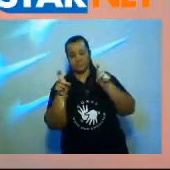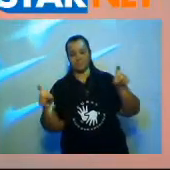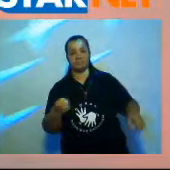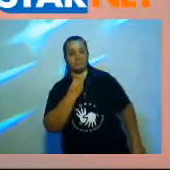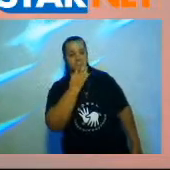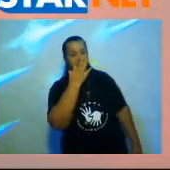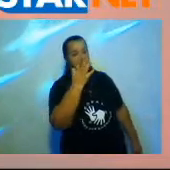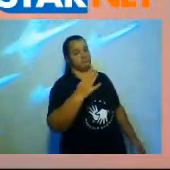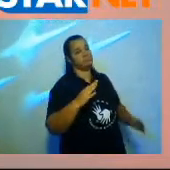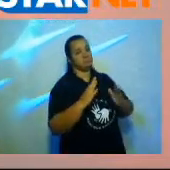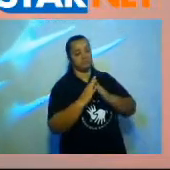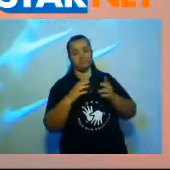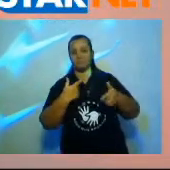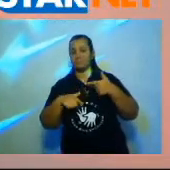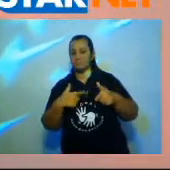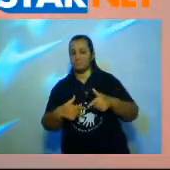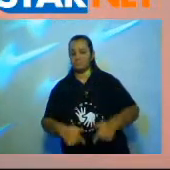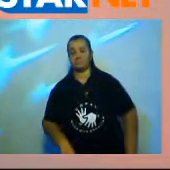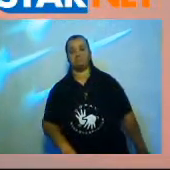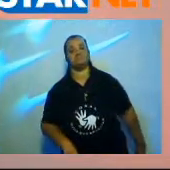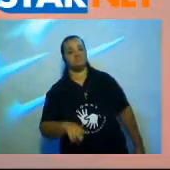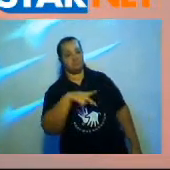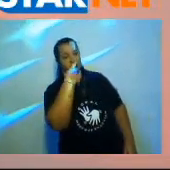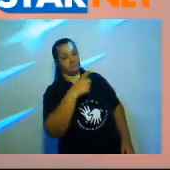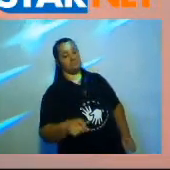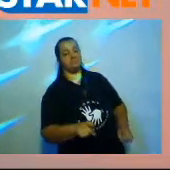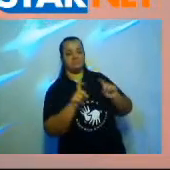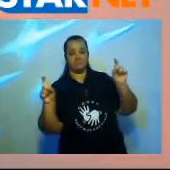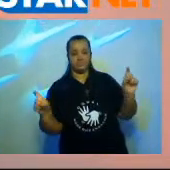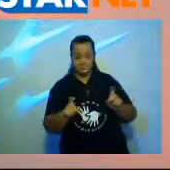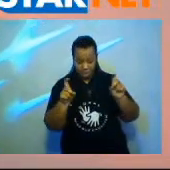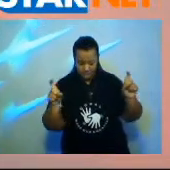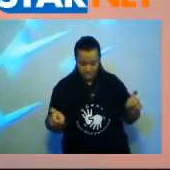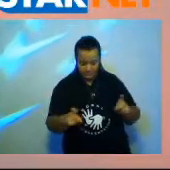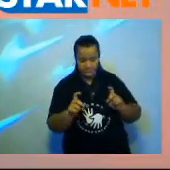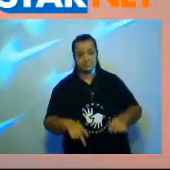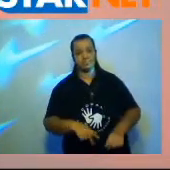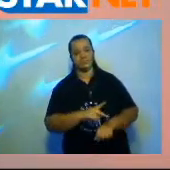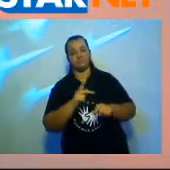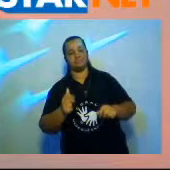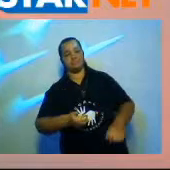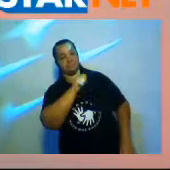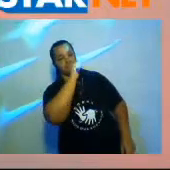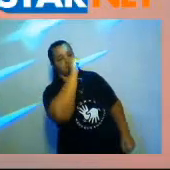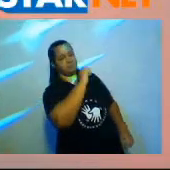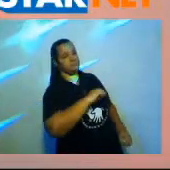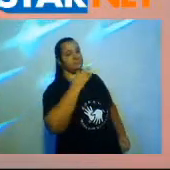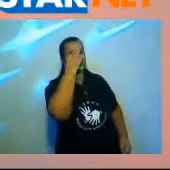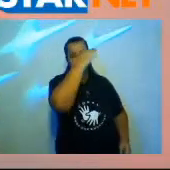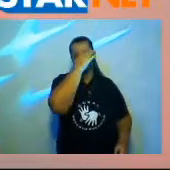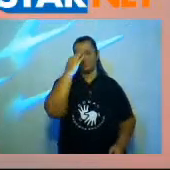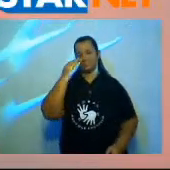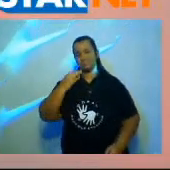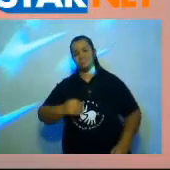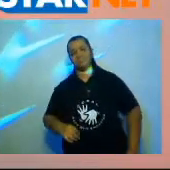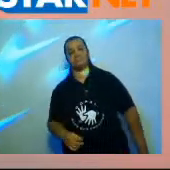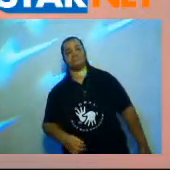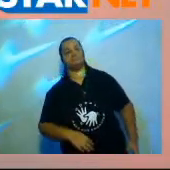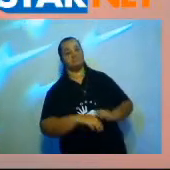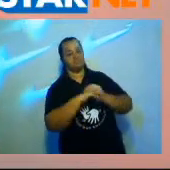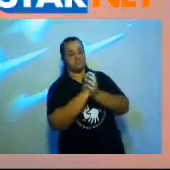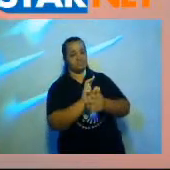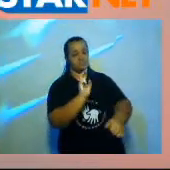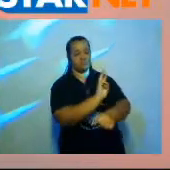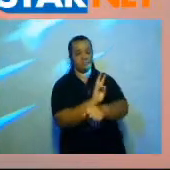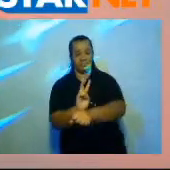internet de qualidade aí para sua casa, para sua empresa. Fale com a Starnet Telecom. E mais, oferecimento Piracaia Bebidas e Elcio Cosméticos. Tem também a